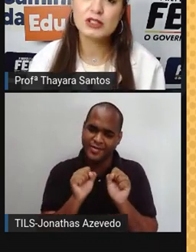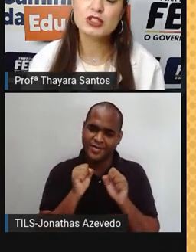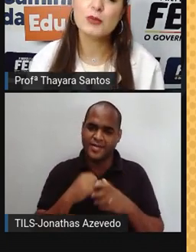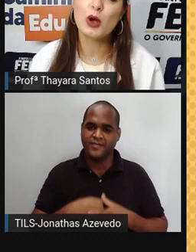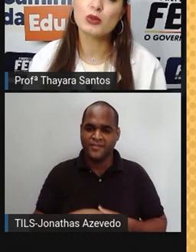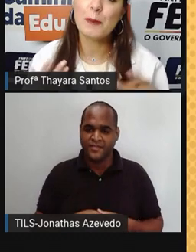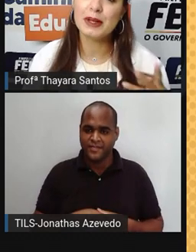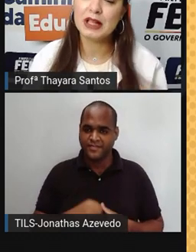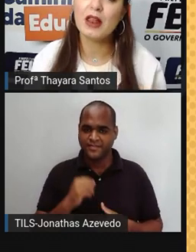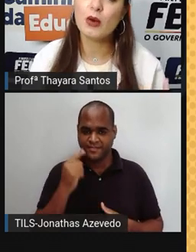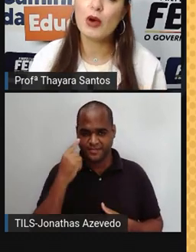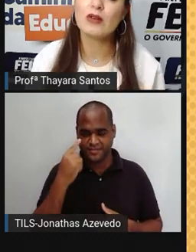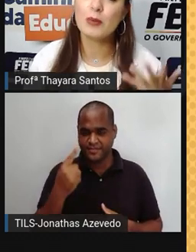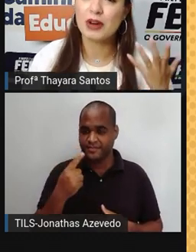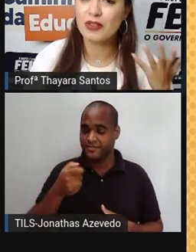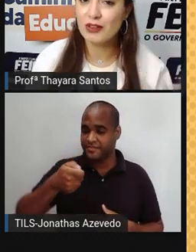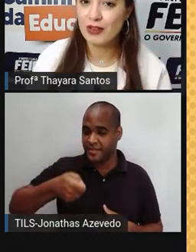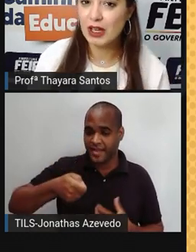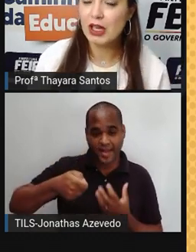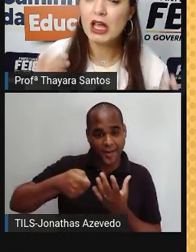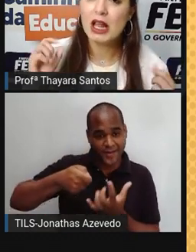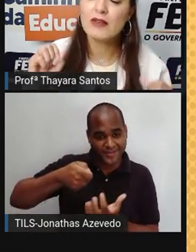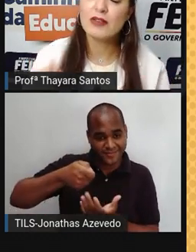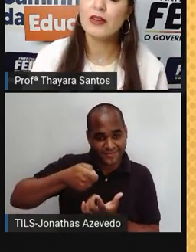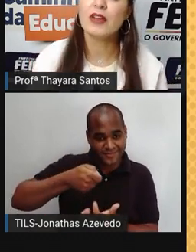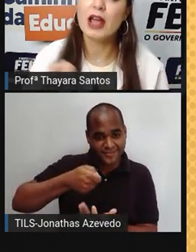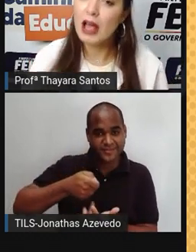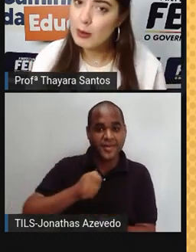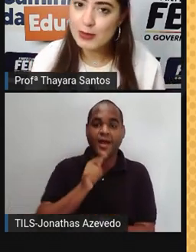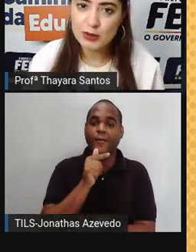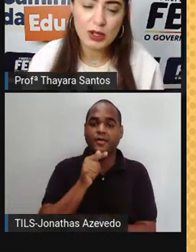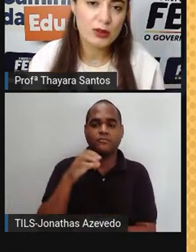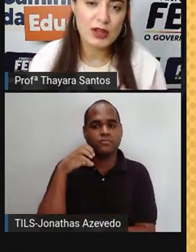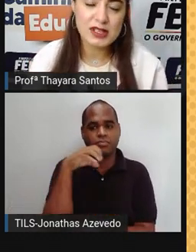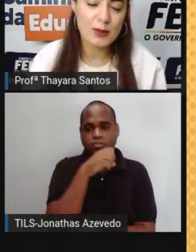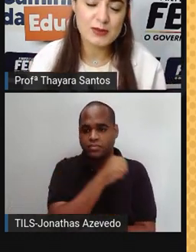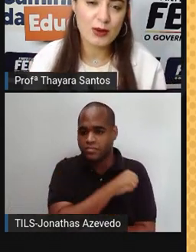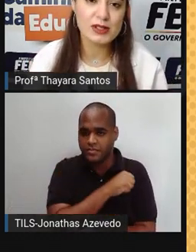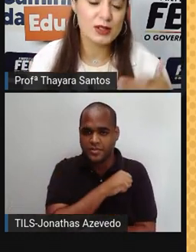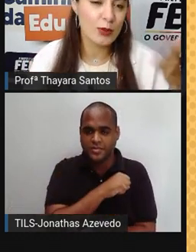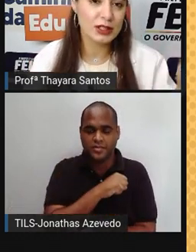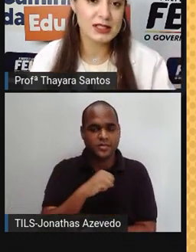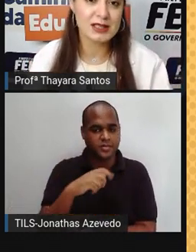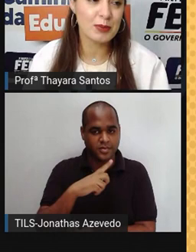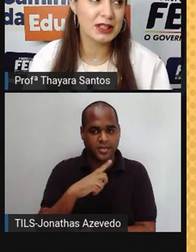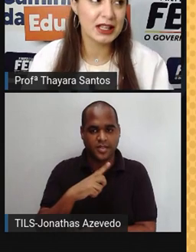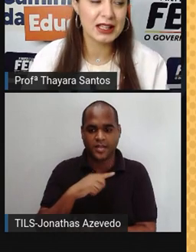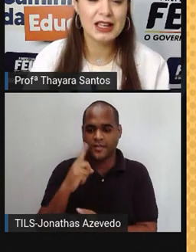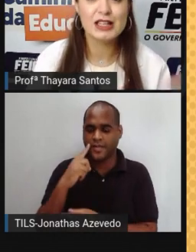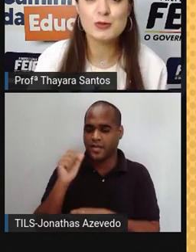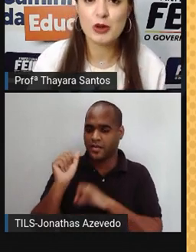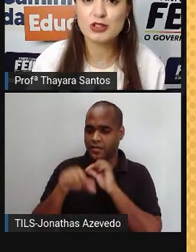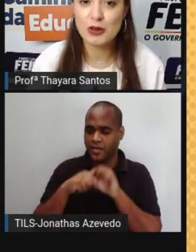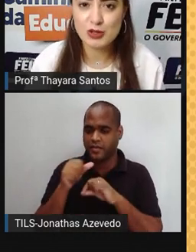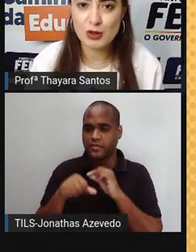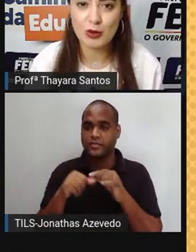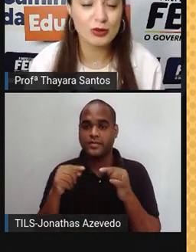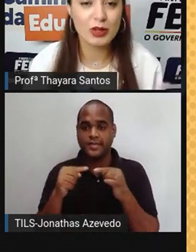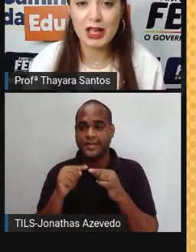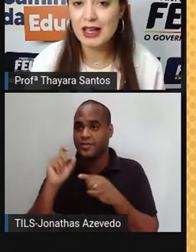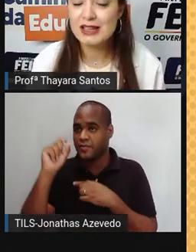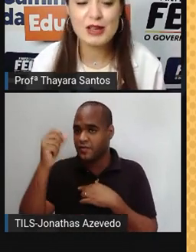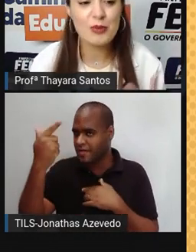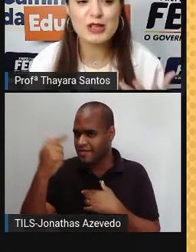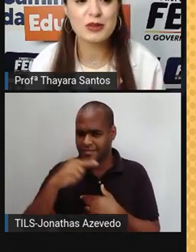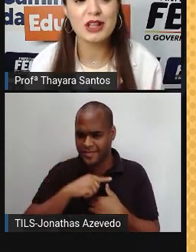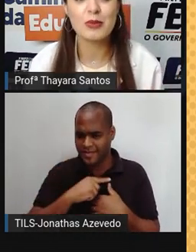então quando a gente volta uma panela com água para ferver ela vai ferver rápido não vai ser mesma coisa se eu botar essa panela e se pode estar o